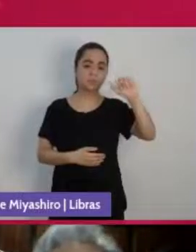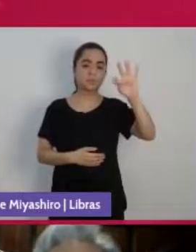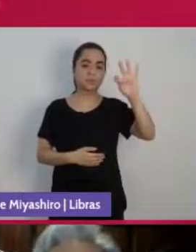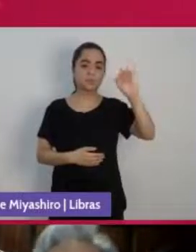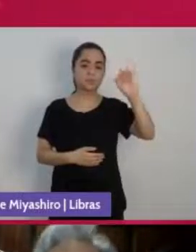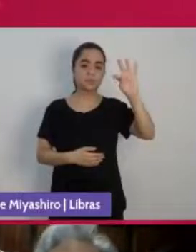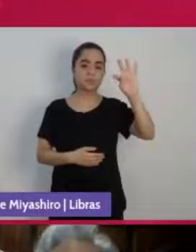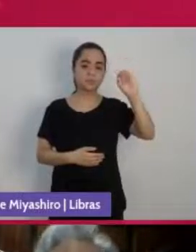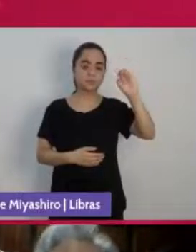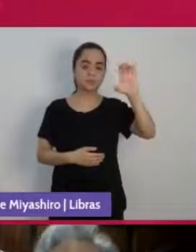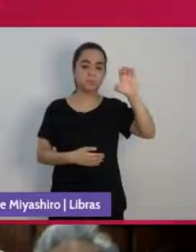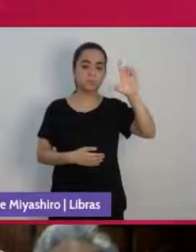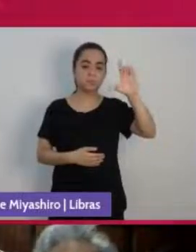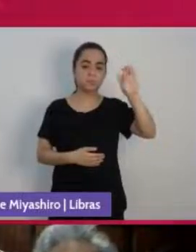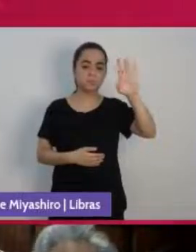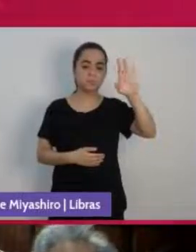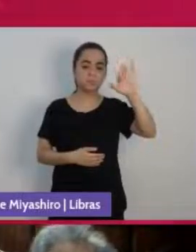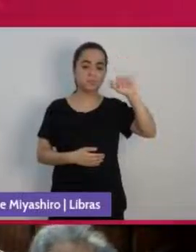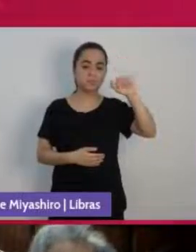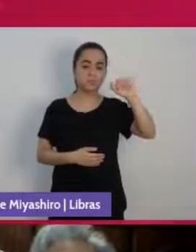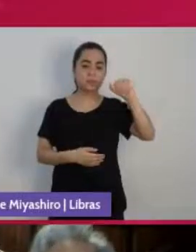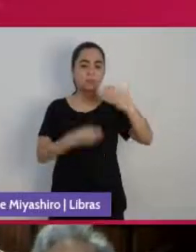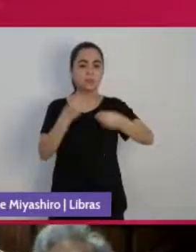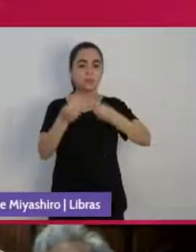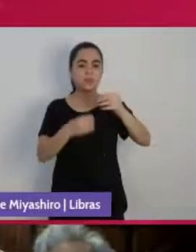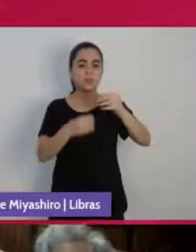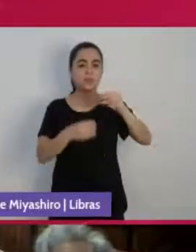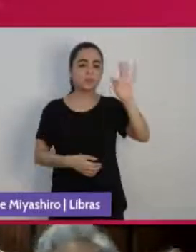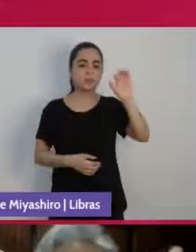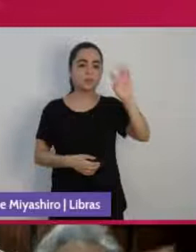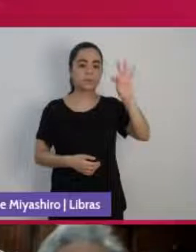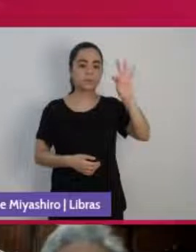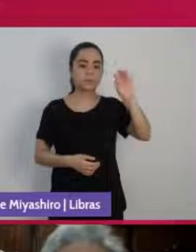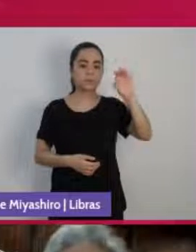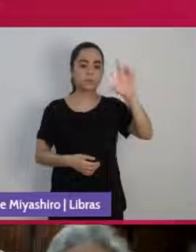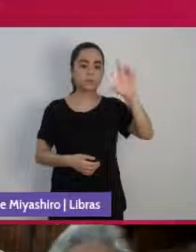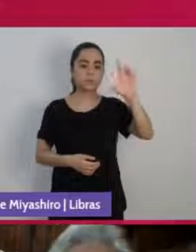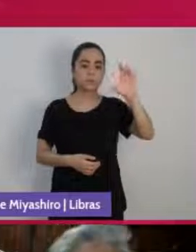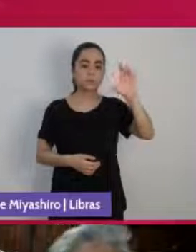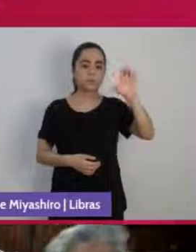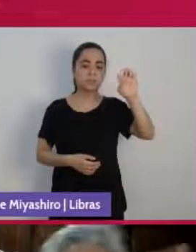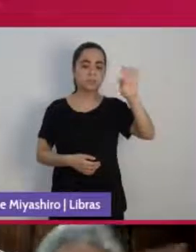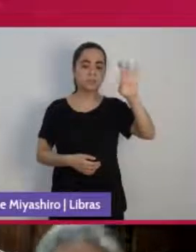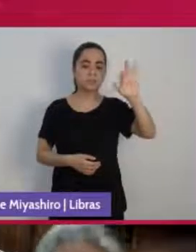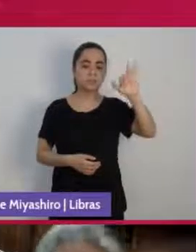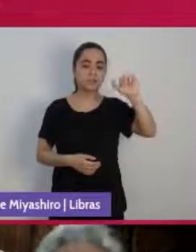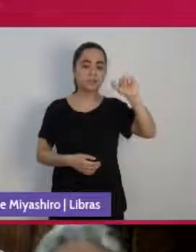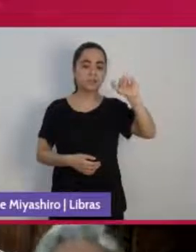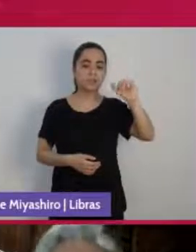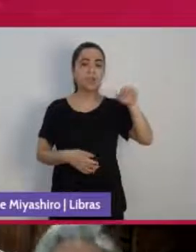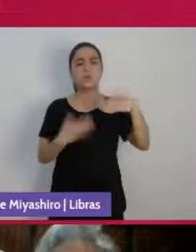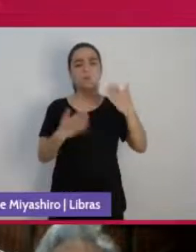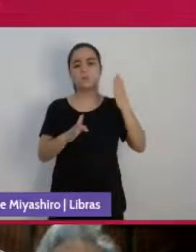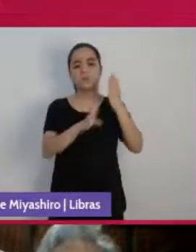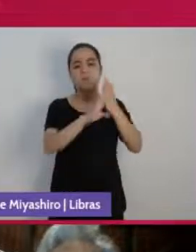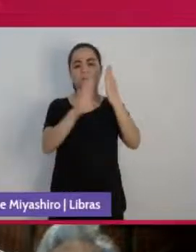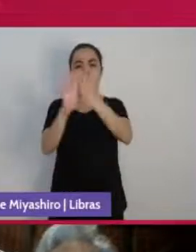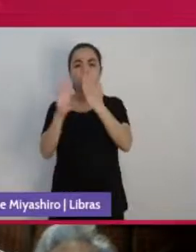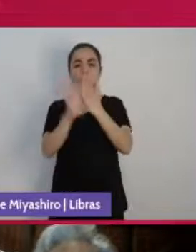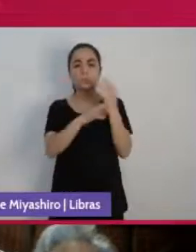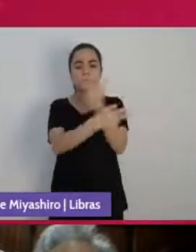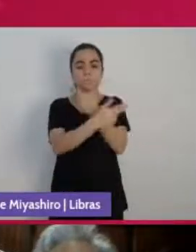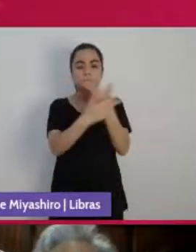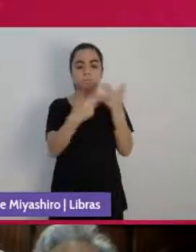CAI. O que é a célula fotoelétrica ou fotocélula? Vocês vão, ou detector, vocês vão encontrar vários tipos.